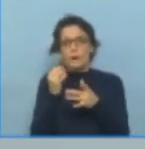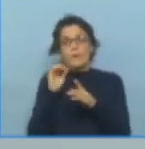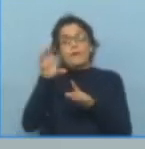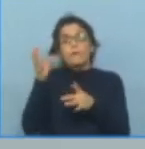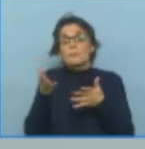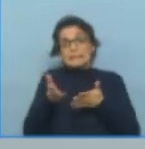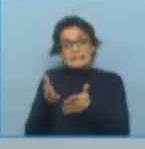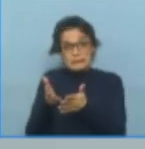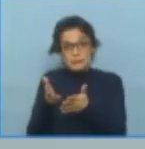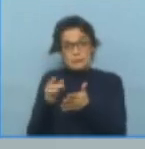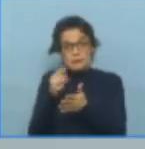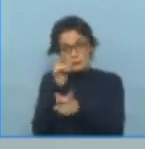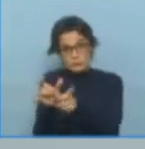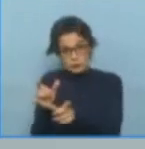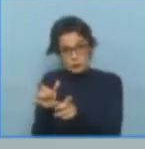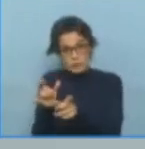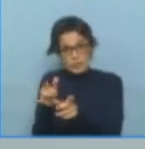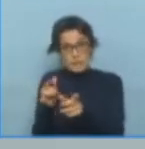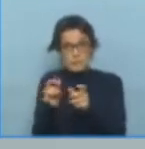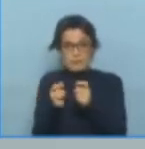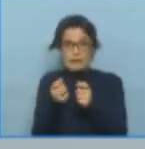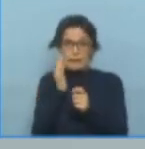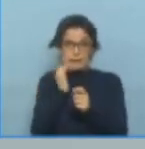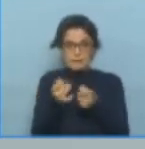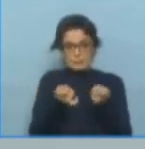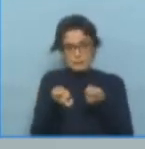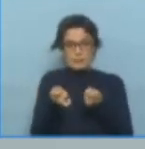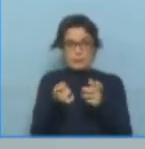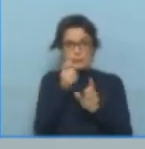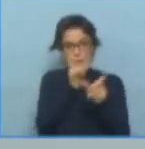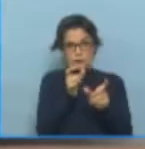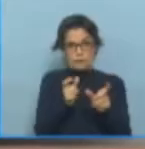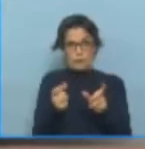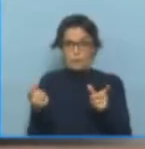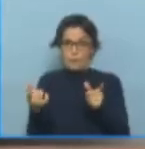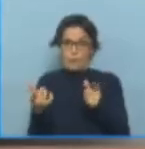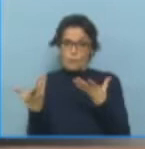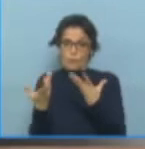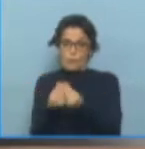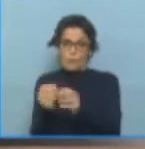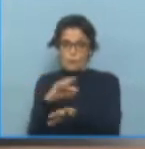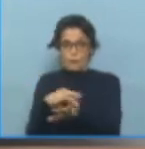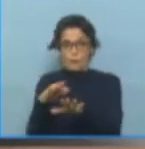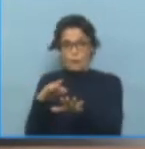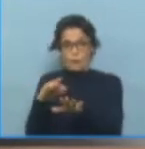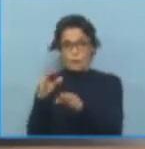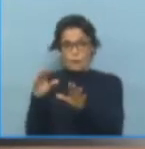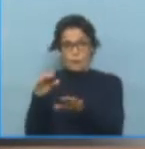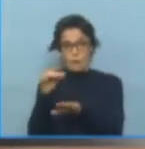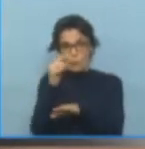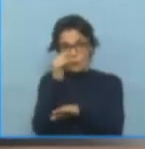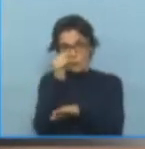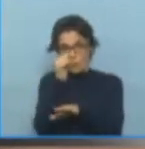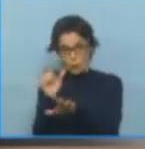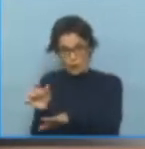maior sensibilidade e maior capacidade de apoio a estas pessoas. Ora, exatamente. Vem um bocado a essa ideia que,